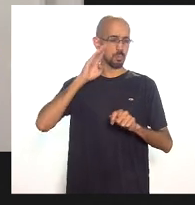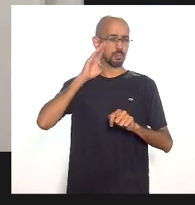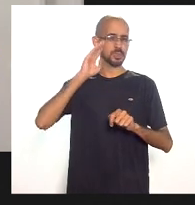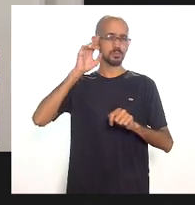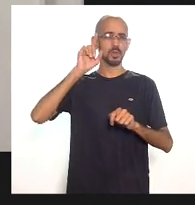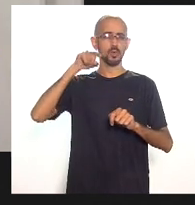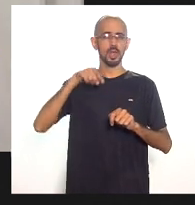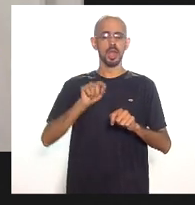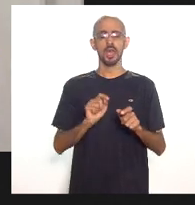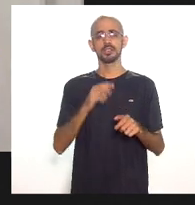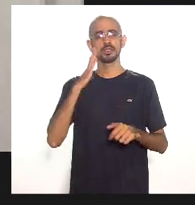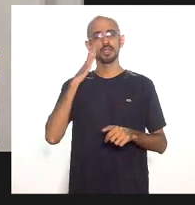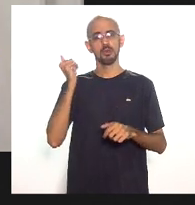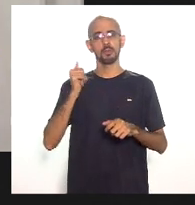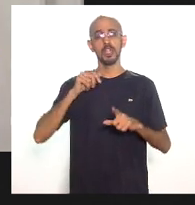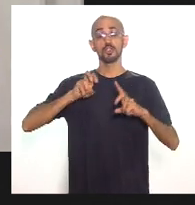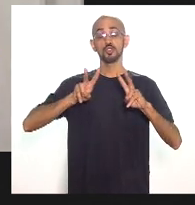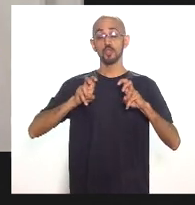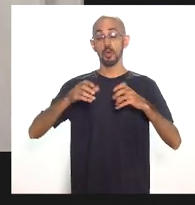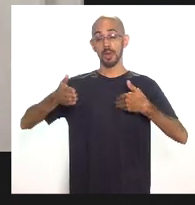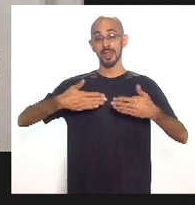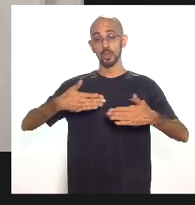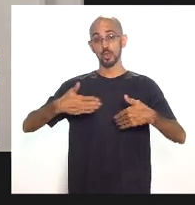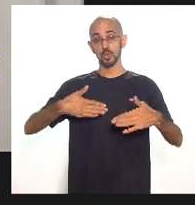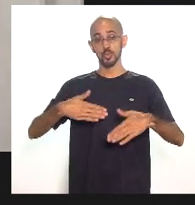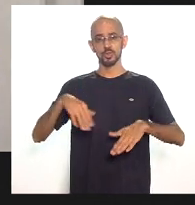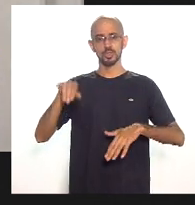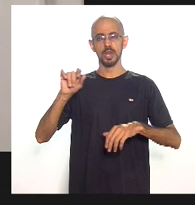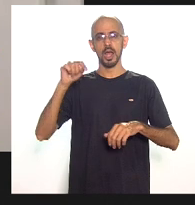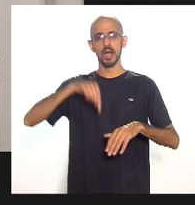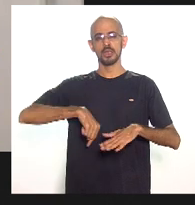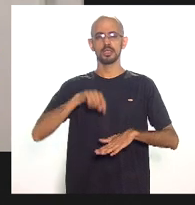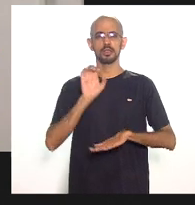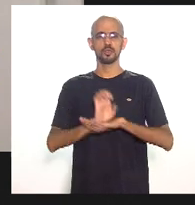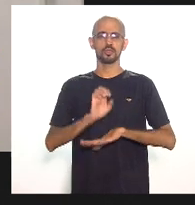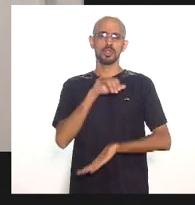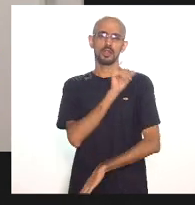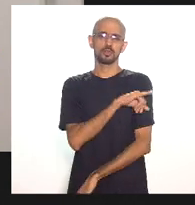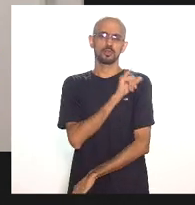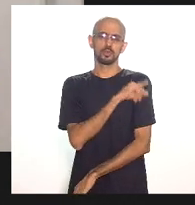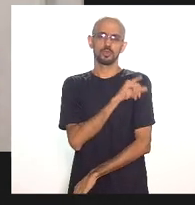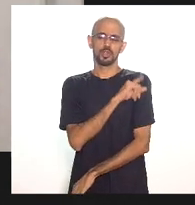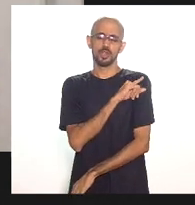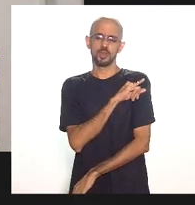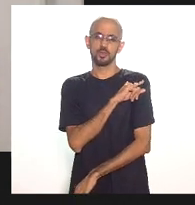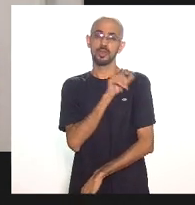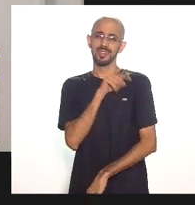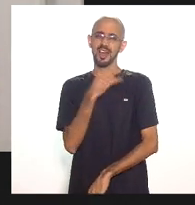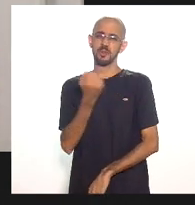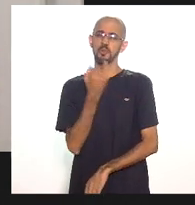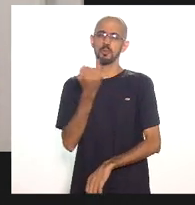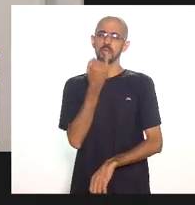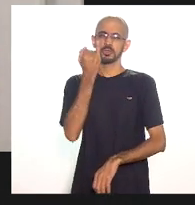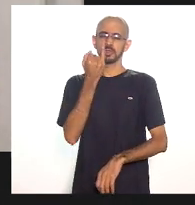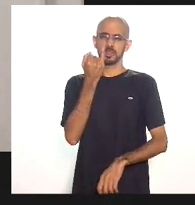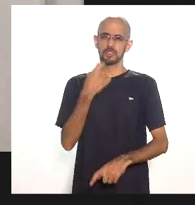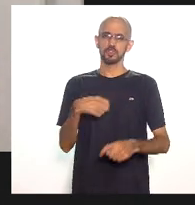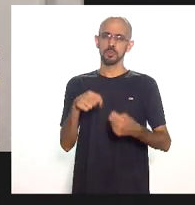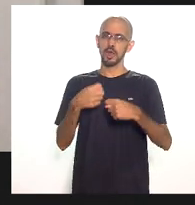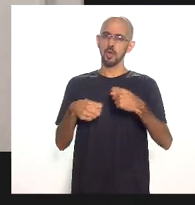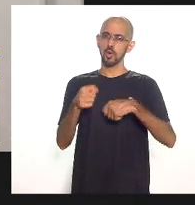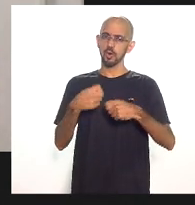tratar da indústria naval no estado do Rio de Janeiro, da importância que essa indústria tem para o nosso estado,